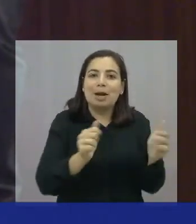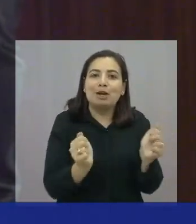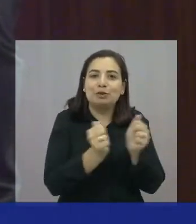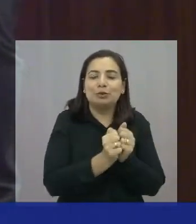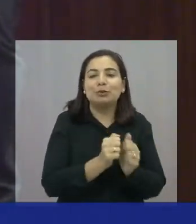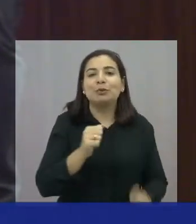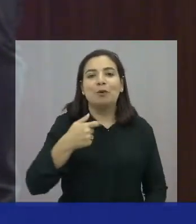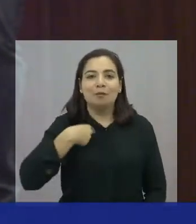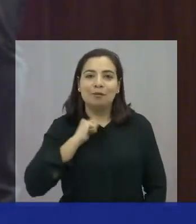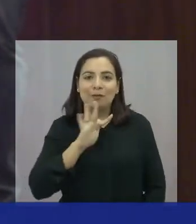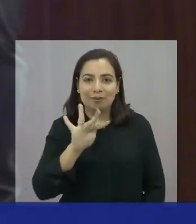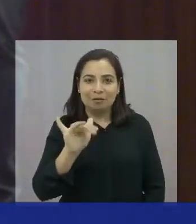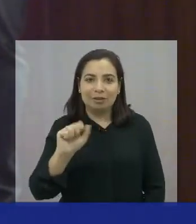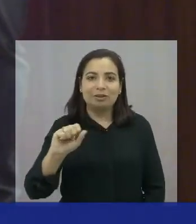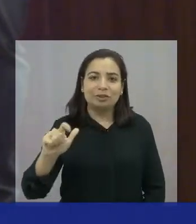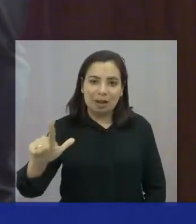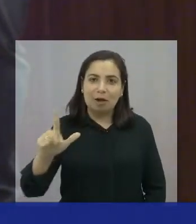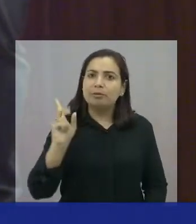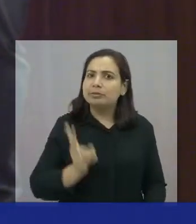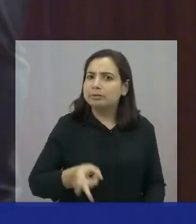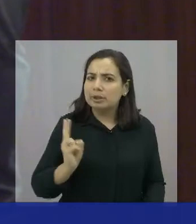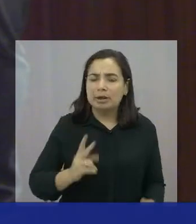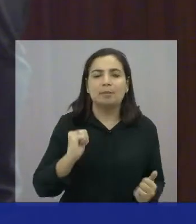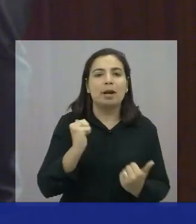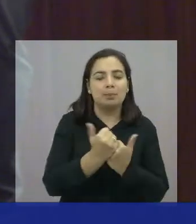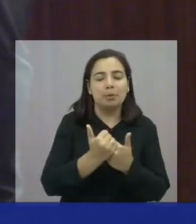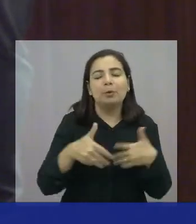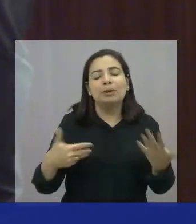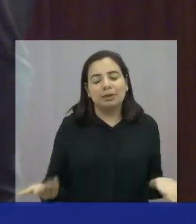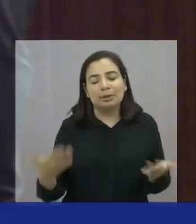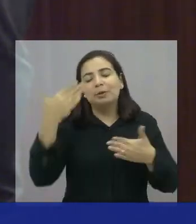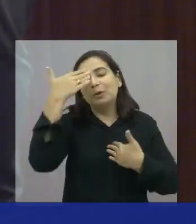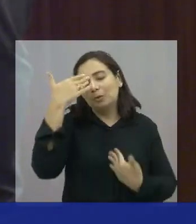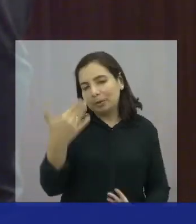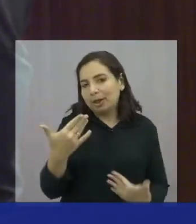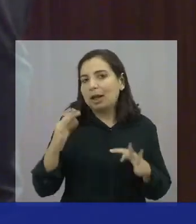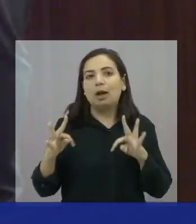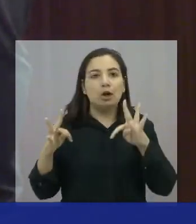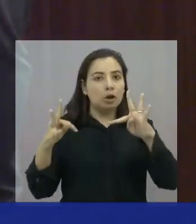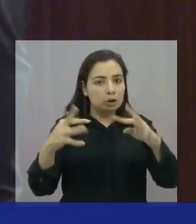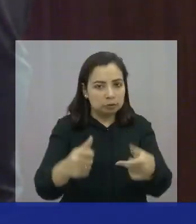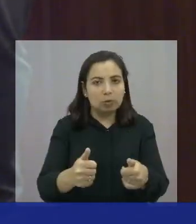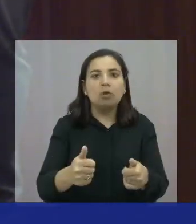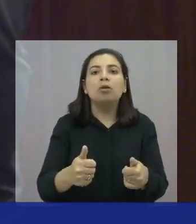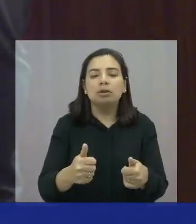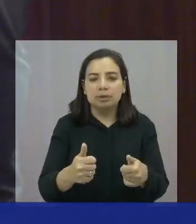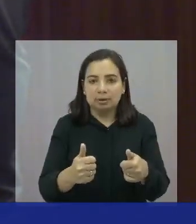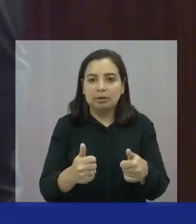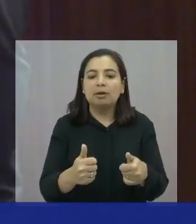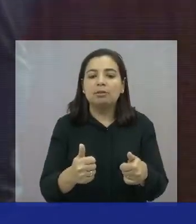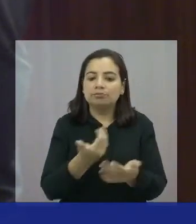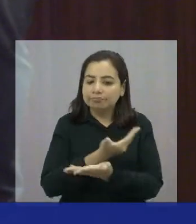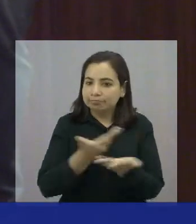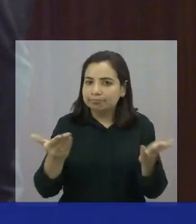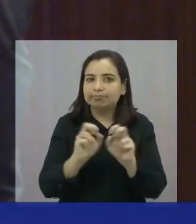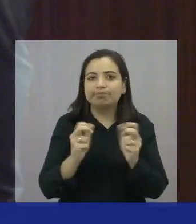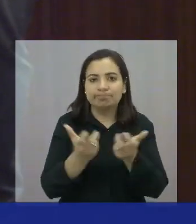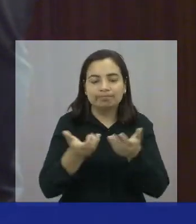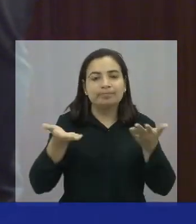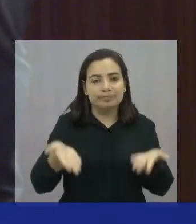sempre nos deram apoio. E, enfim, obrigado a toda a casa pela consideração afim.